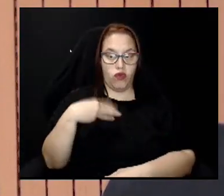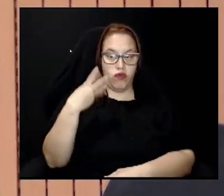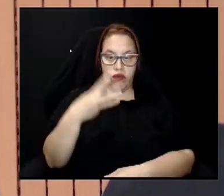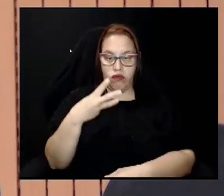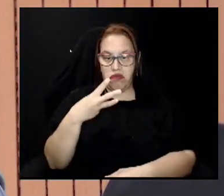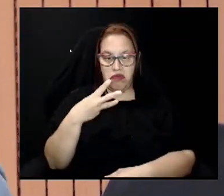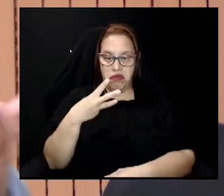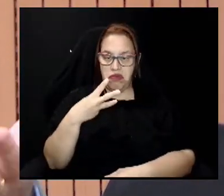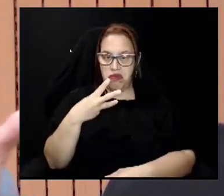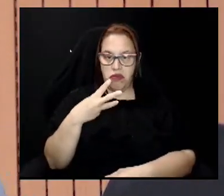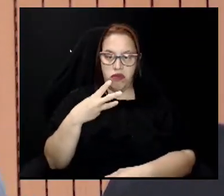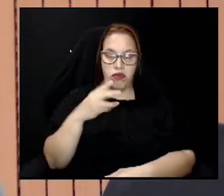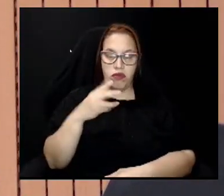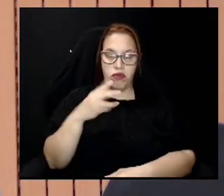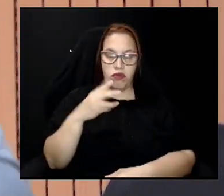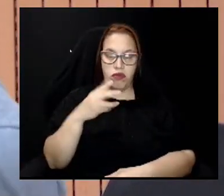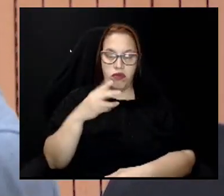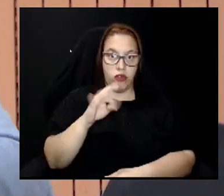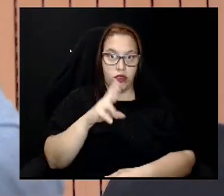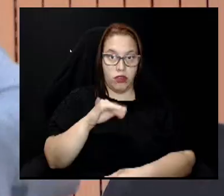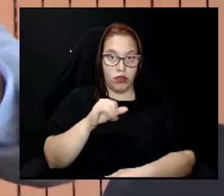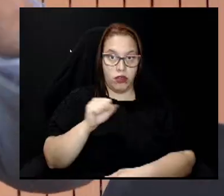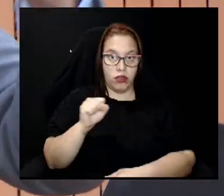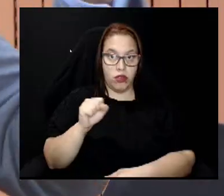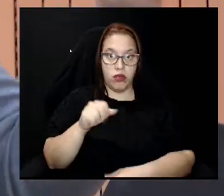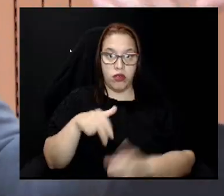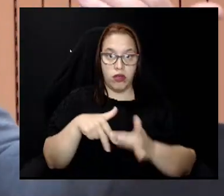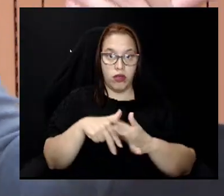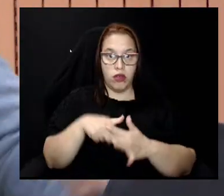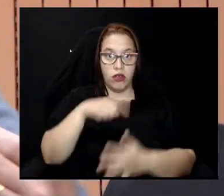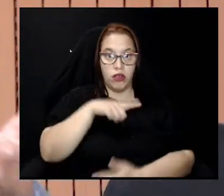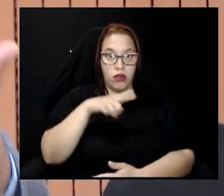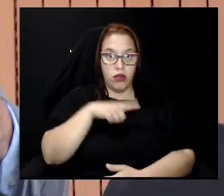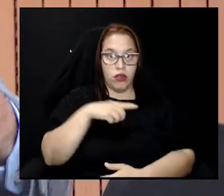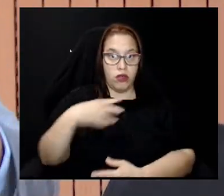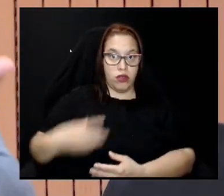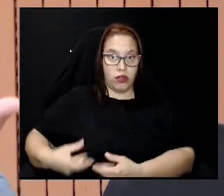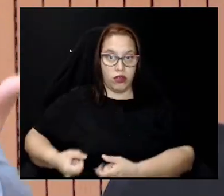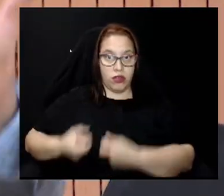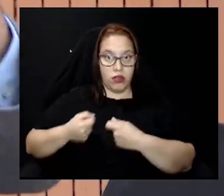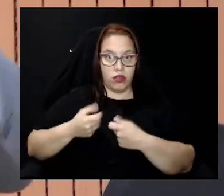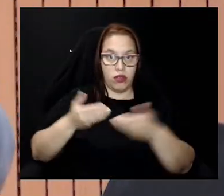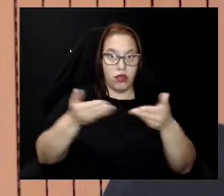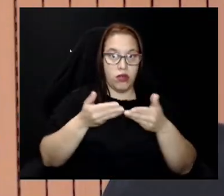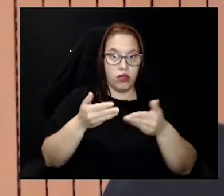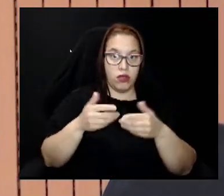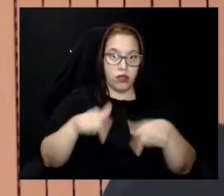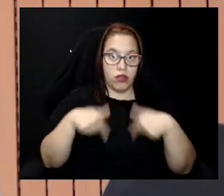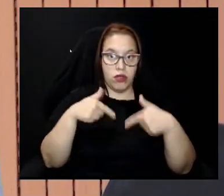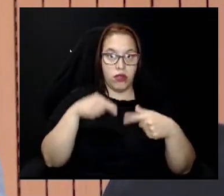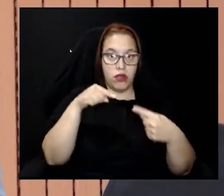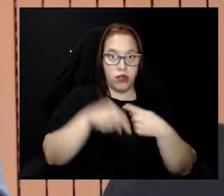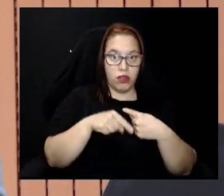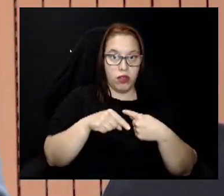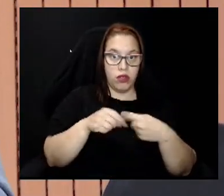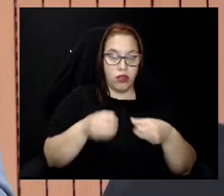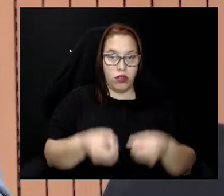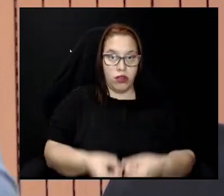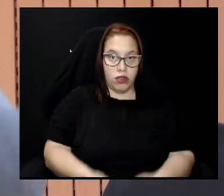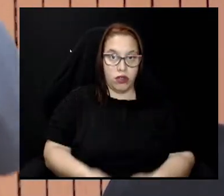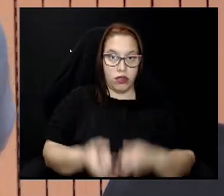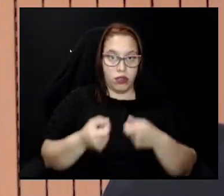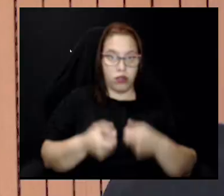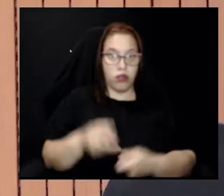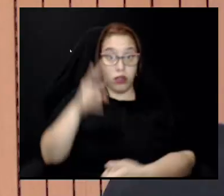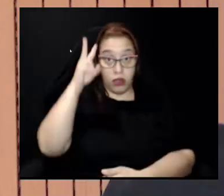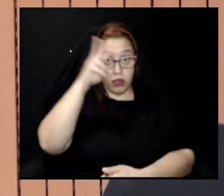Gi Torres, a gente encontrar pacientes, eu tive câncer de mama, hoje eu estou aqui lutando contra um câncer do ovário. Então, essa história precisa chamar a